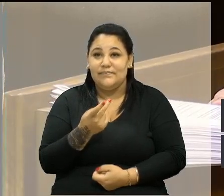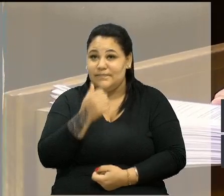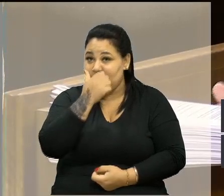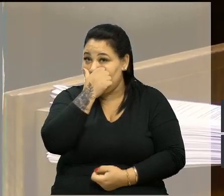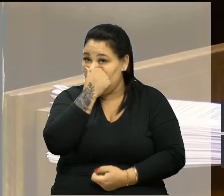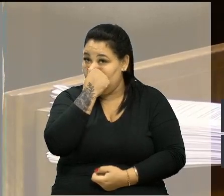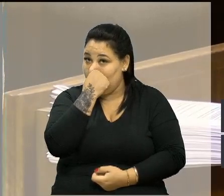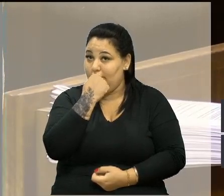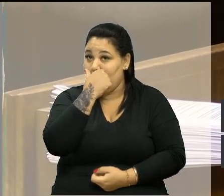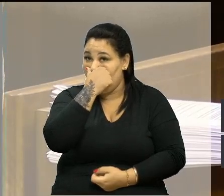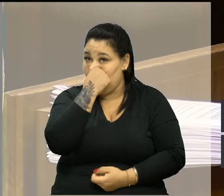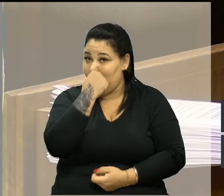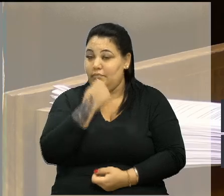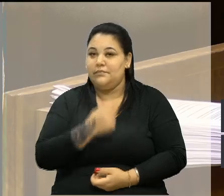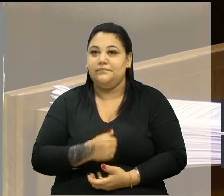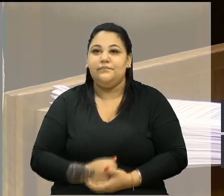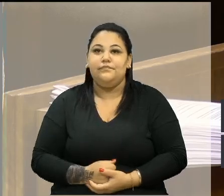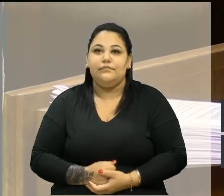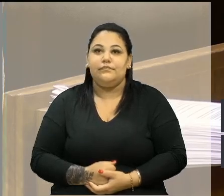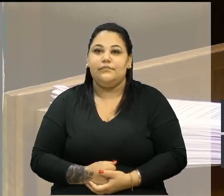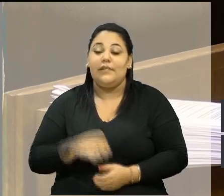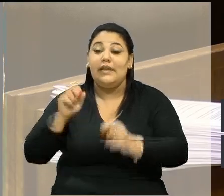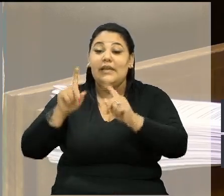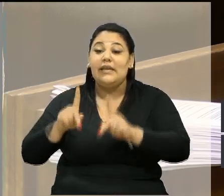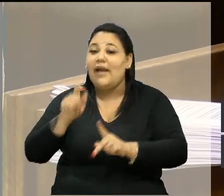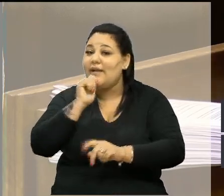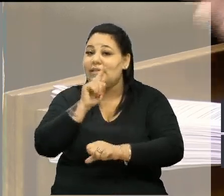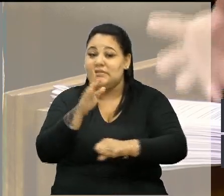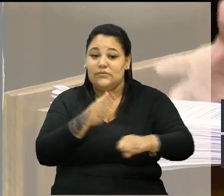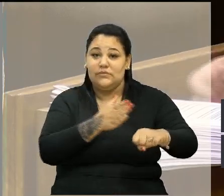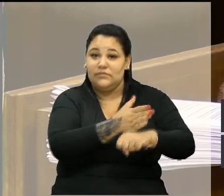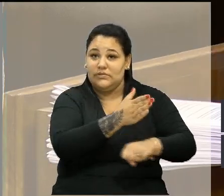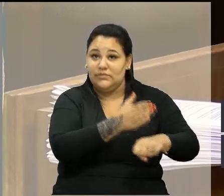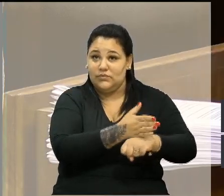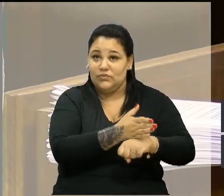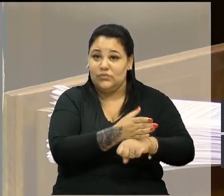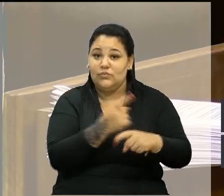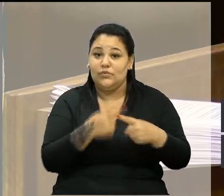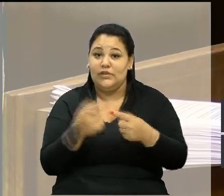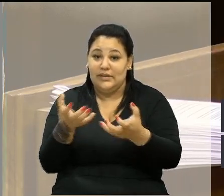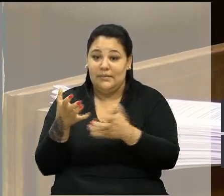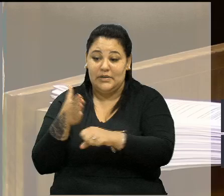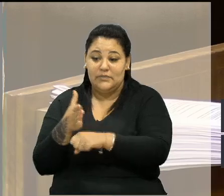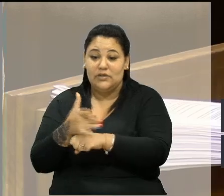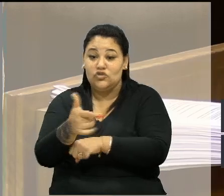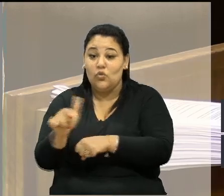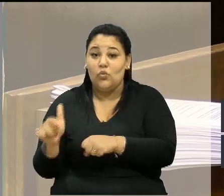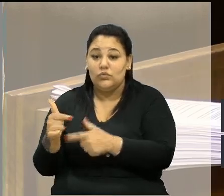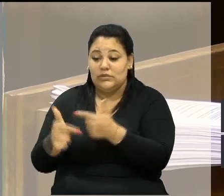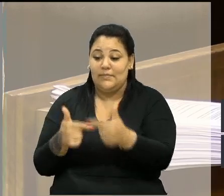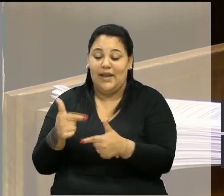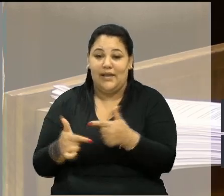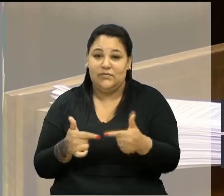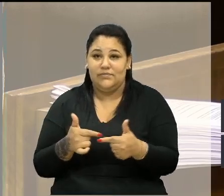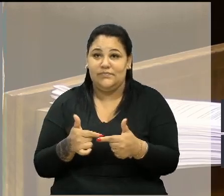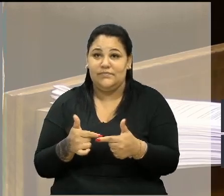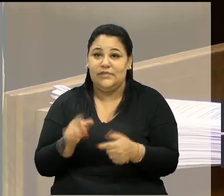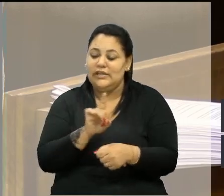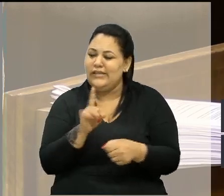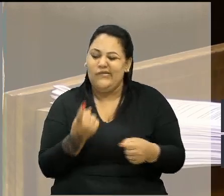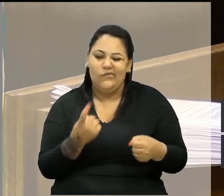aos que não se elegeram porque concorreram a outros cargos e que não se reelegeram, talvez